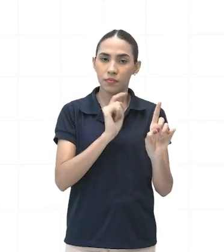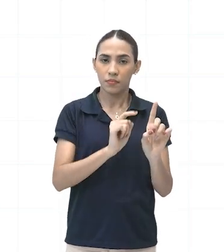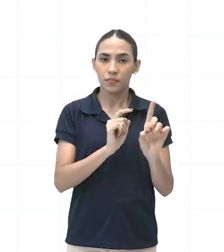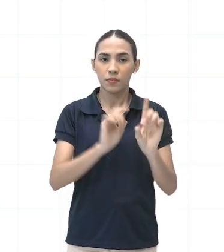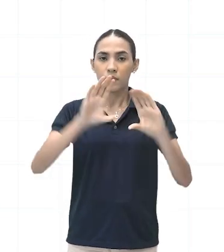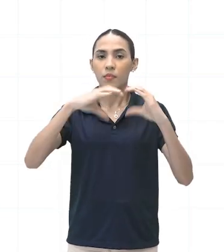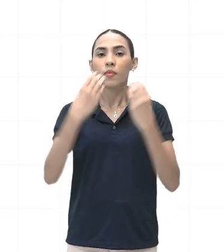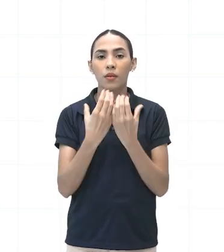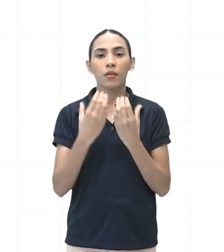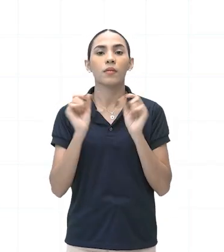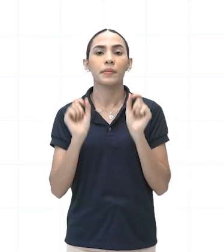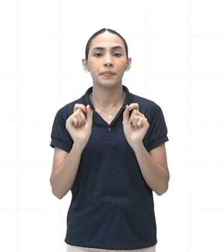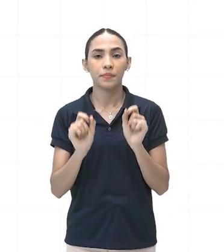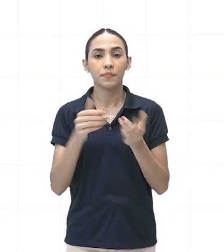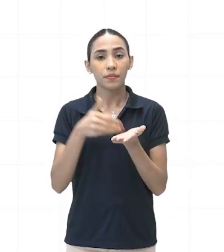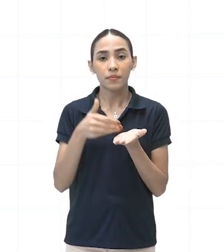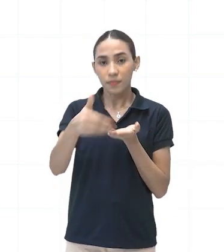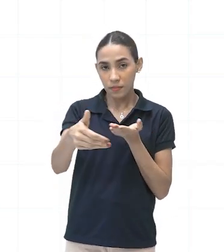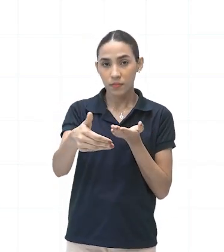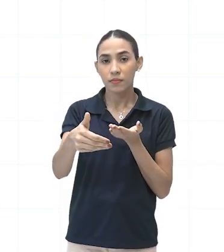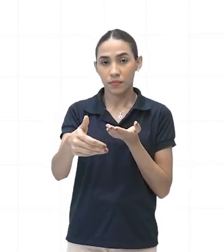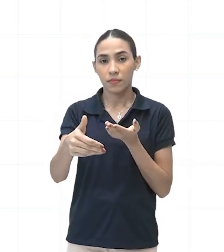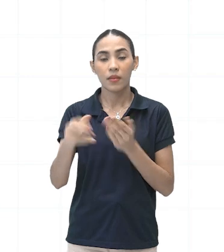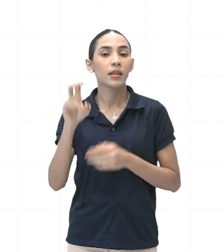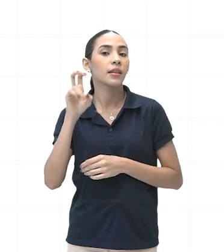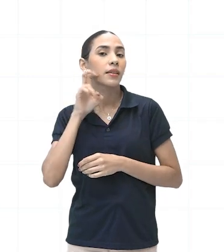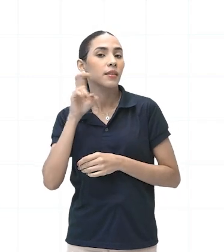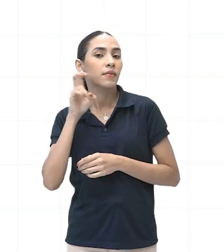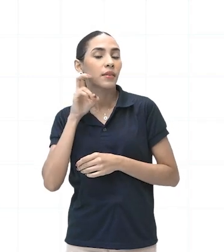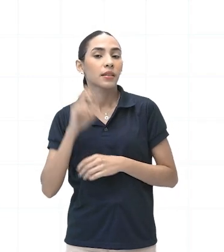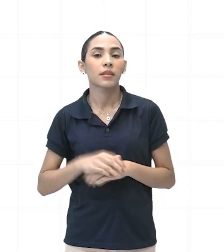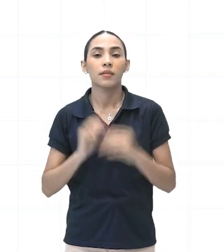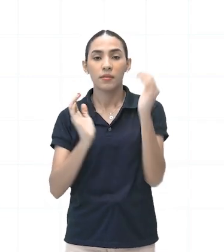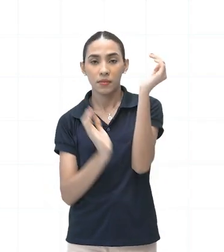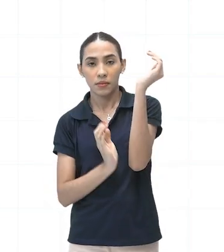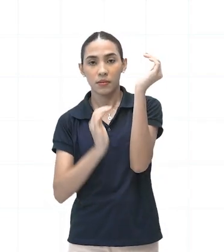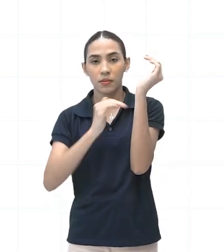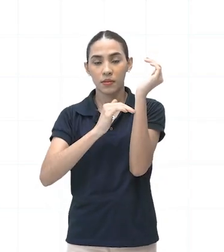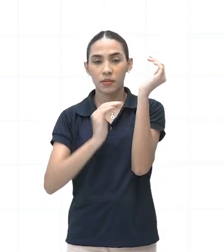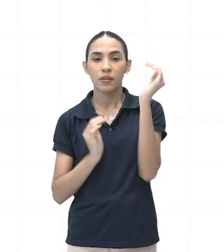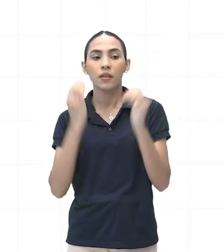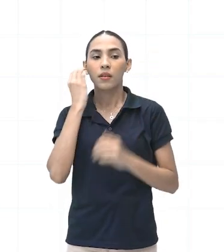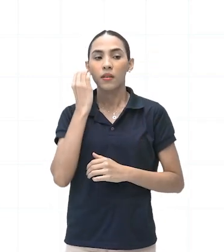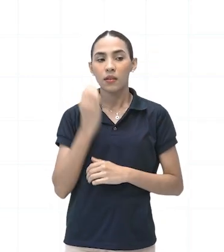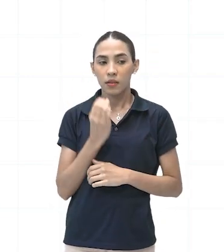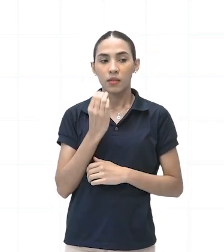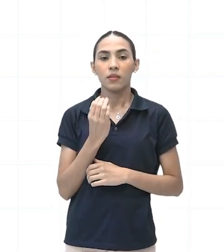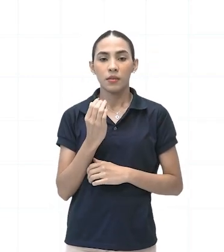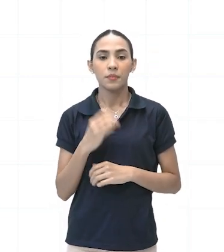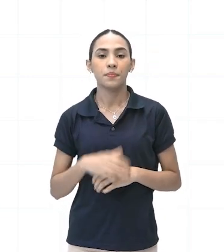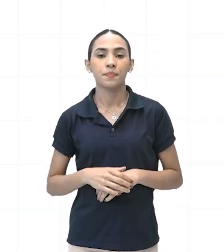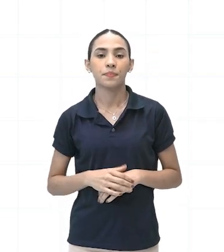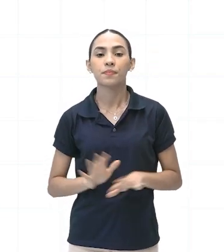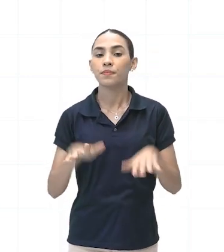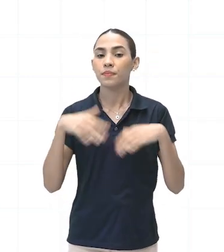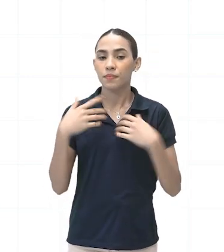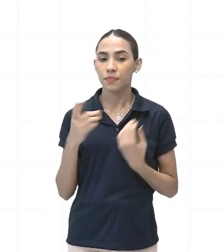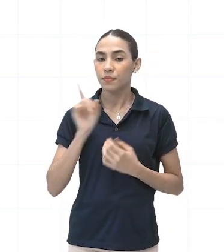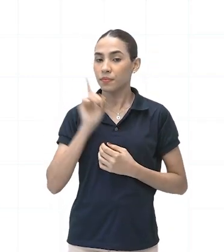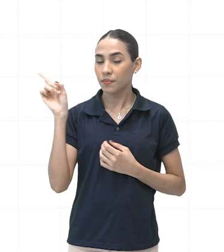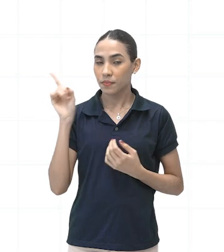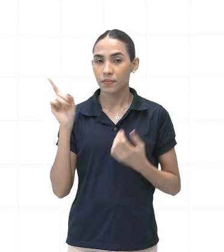a conferência? Que ela começou na quinta-feira em Dubai, nos Emirados Árabes Unidos. Então,